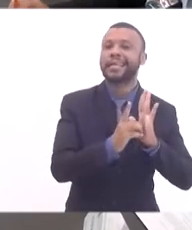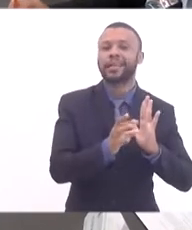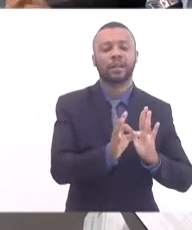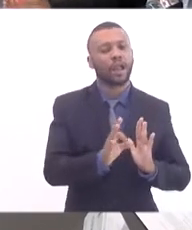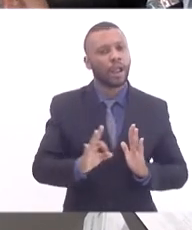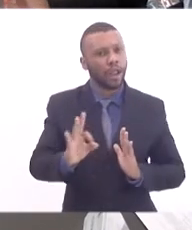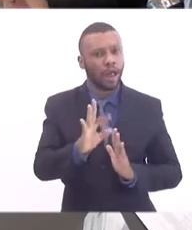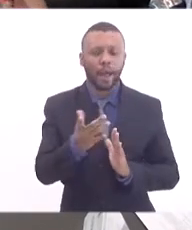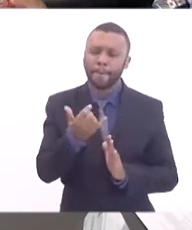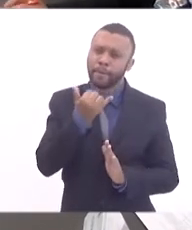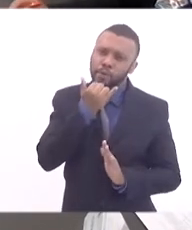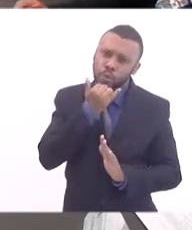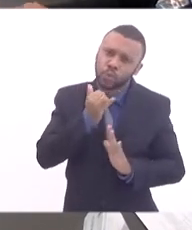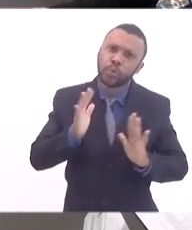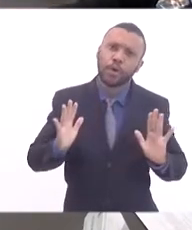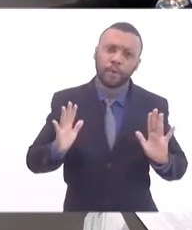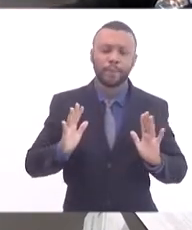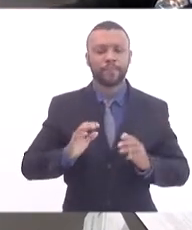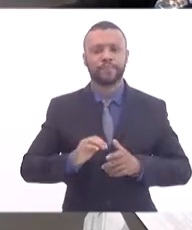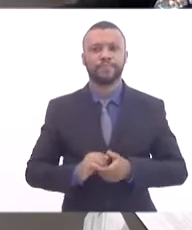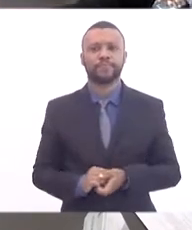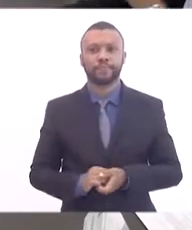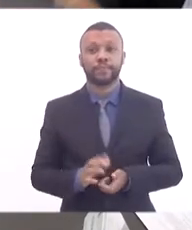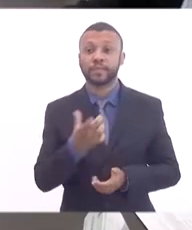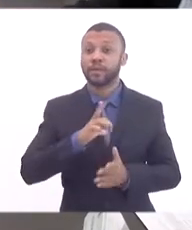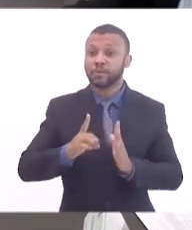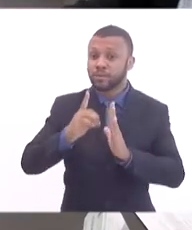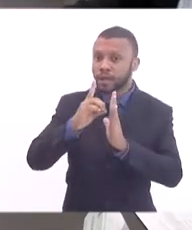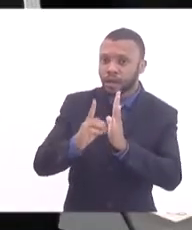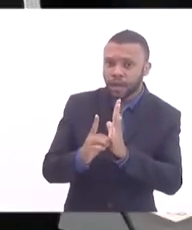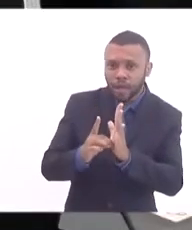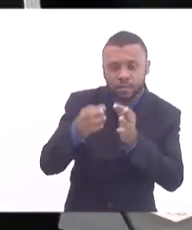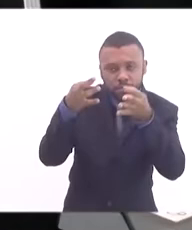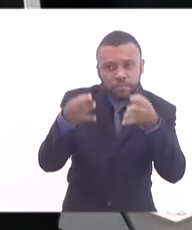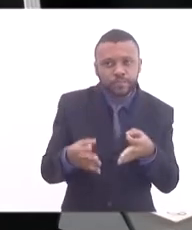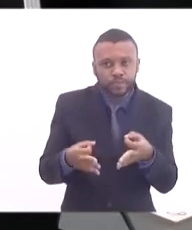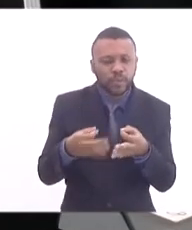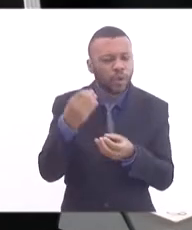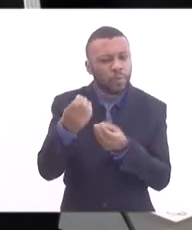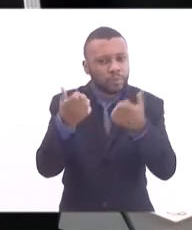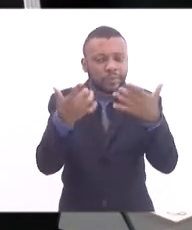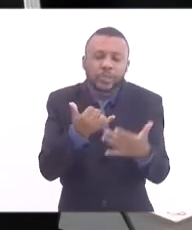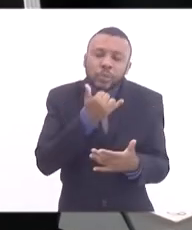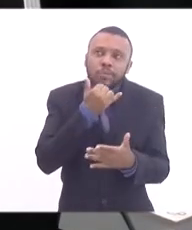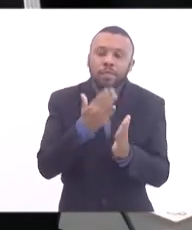por favor continua até o certificado do depósito